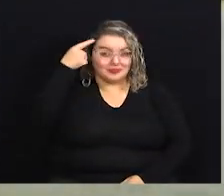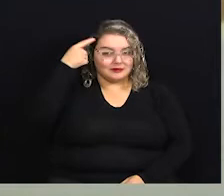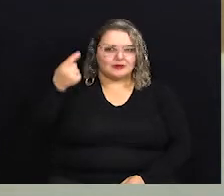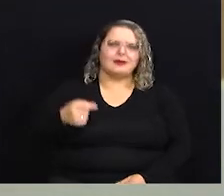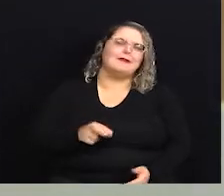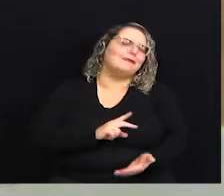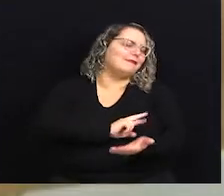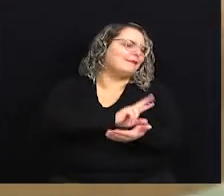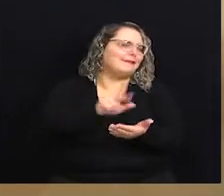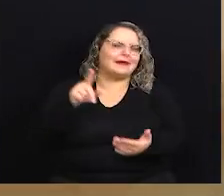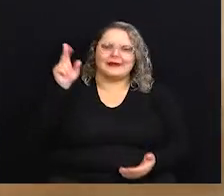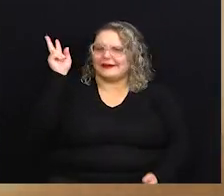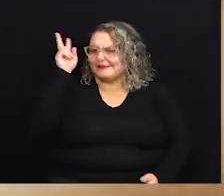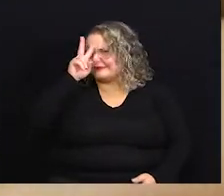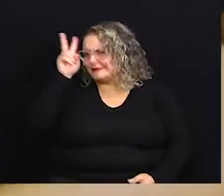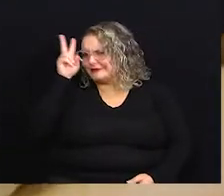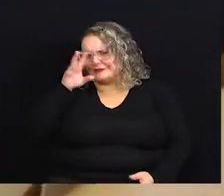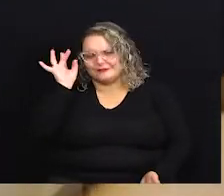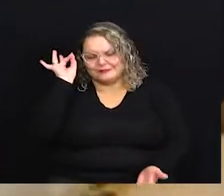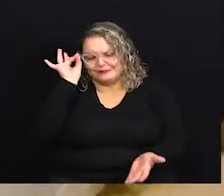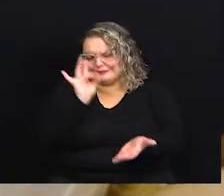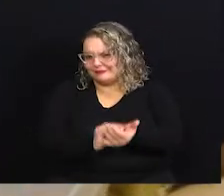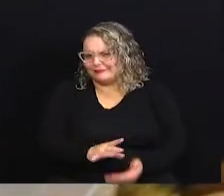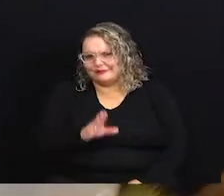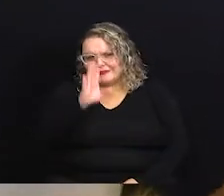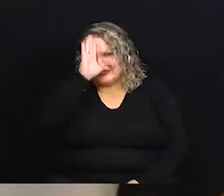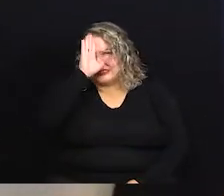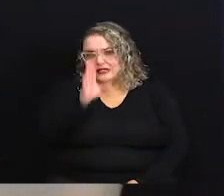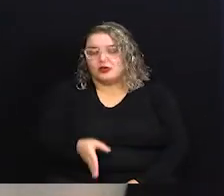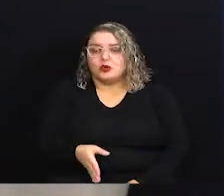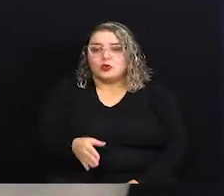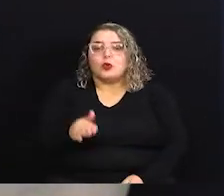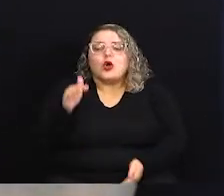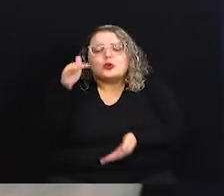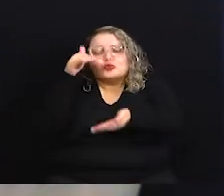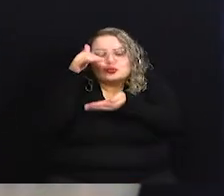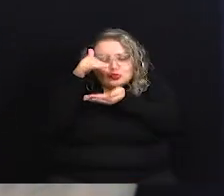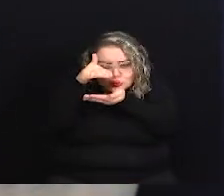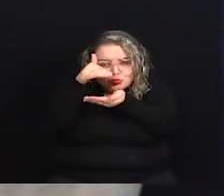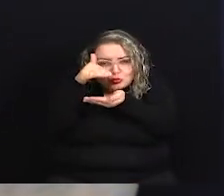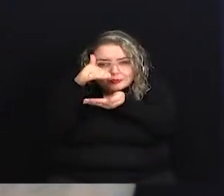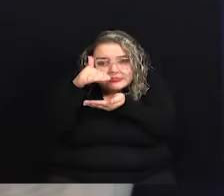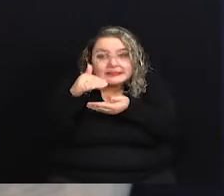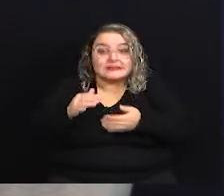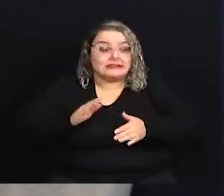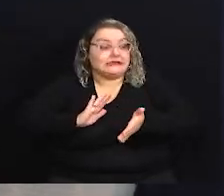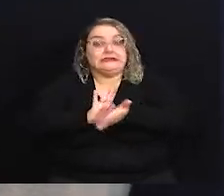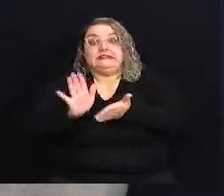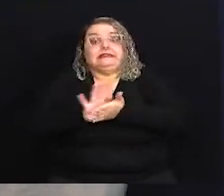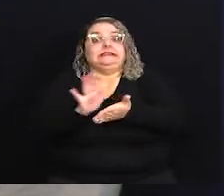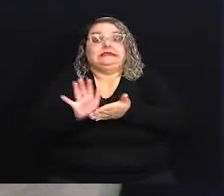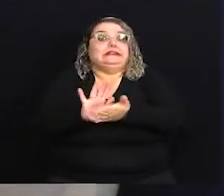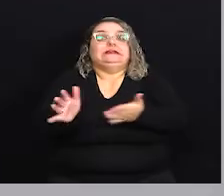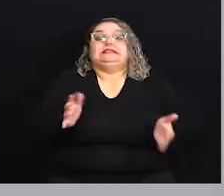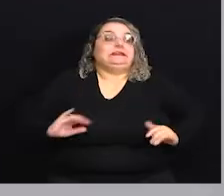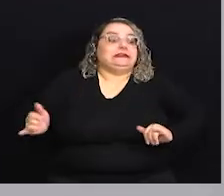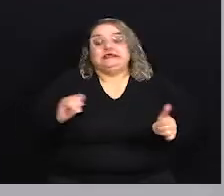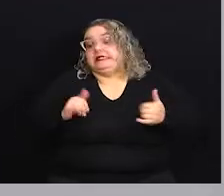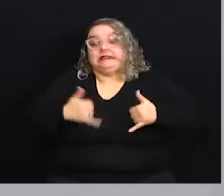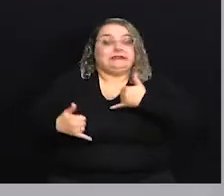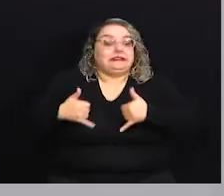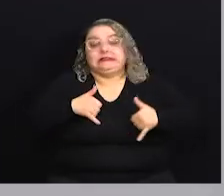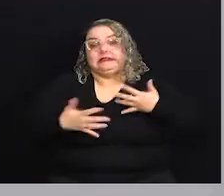mais comuns do que se pensa. Várias histórias possíveis, principalmente aqueles pets que são mais jovens, que eles precisam